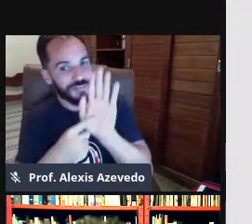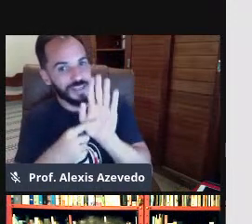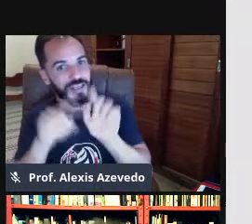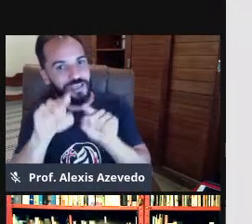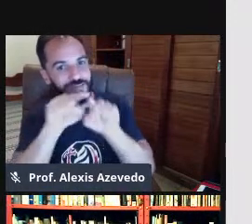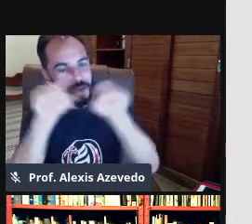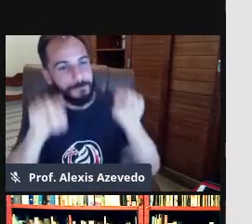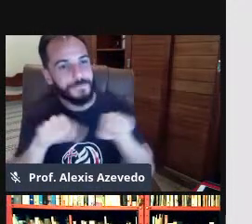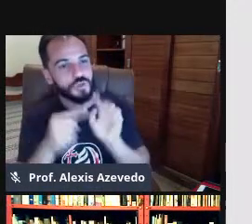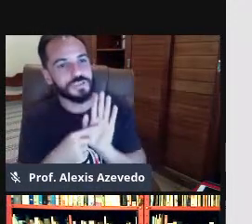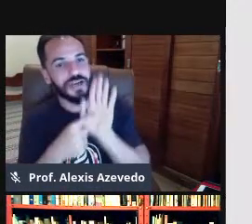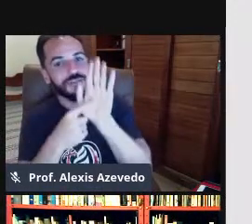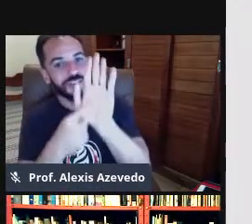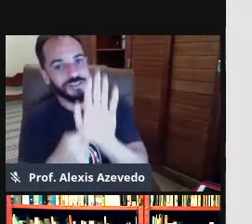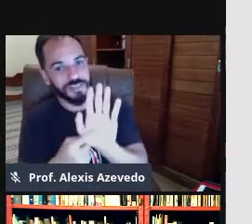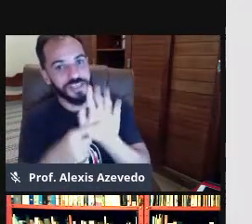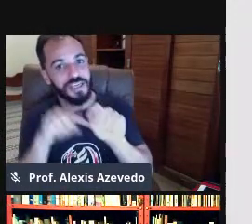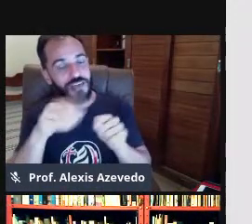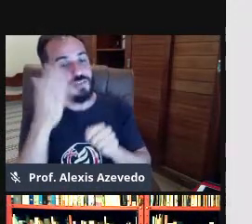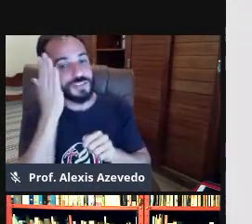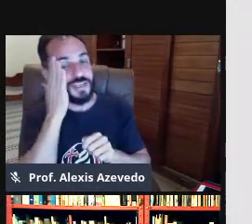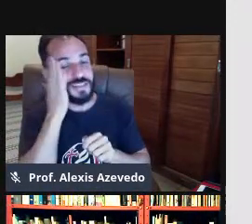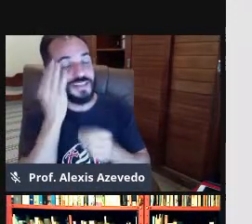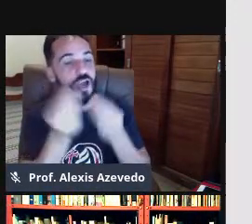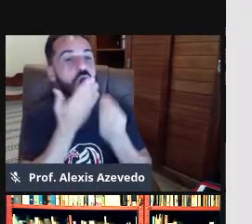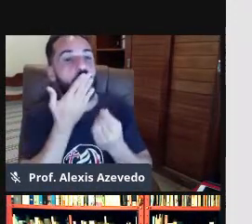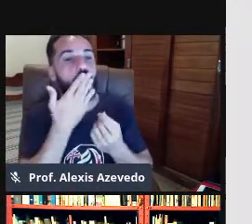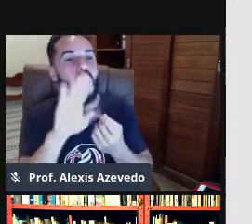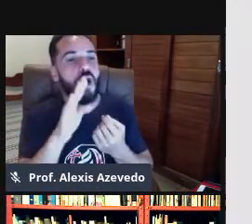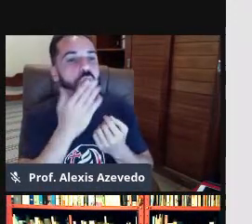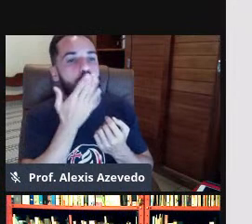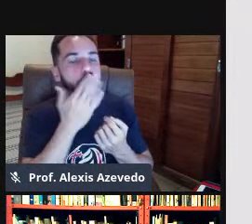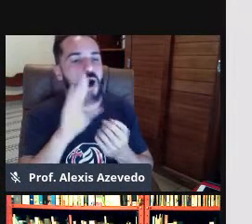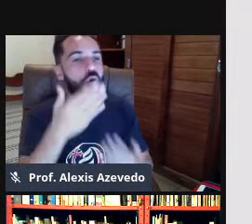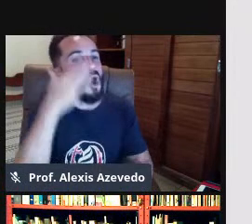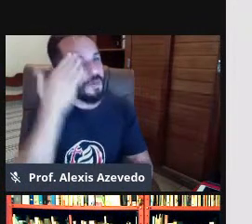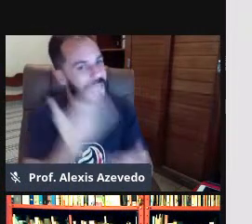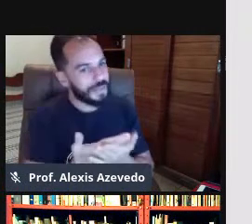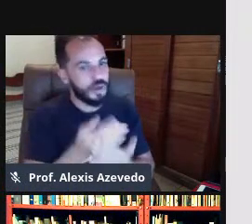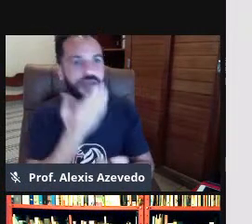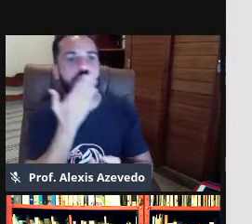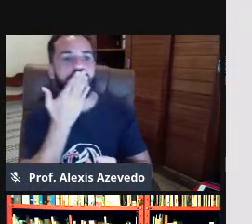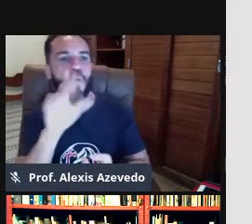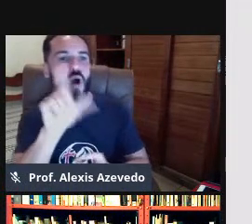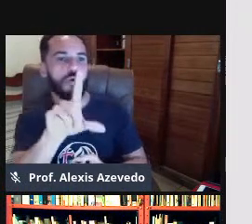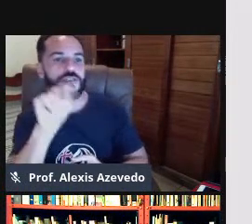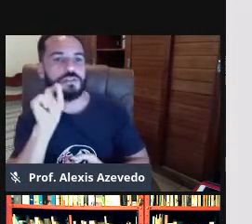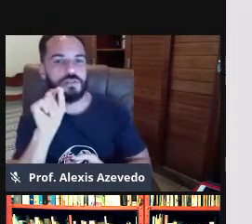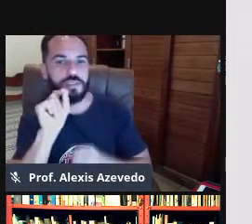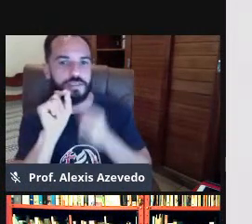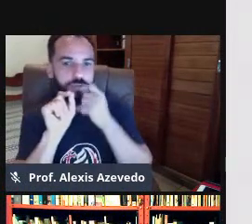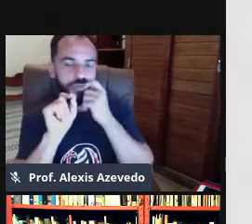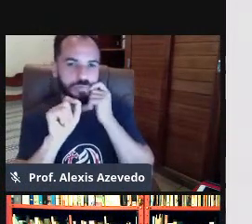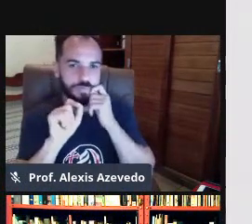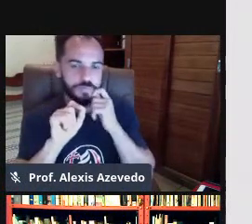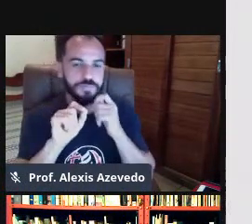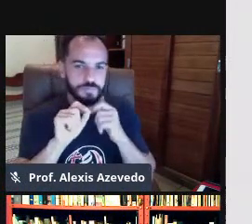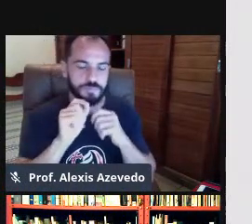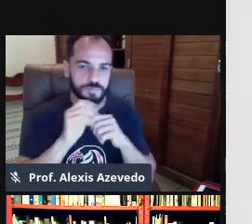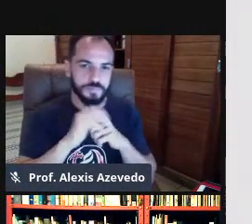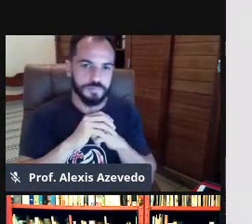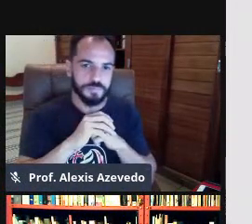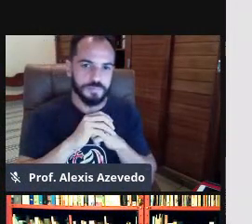você entrar no primeiro período e acompanhar o desenvolvimento daquilo que é oferecido nessa